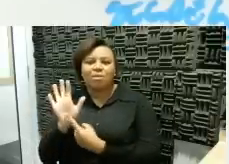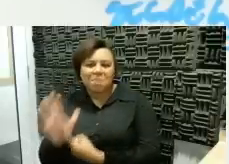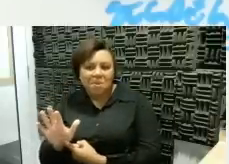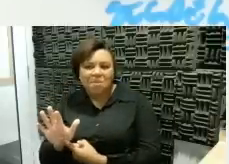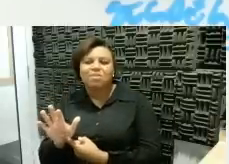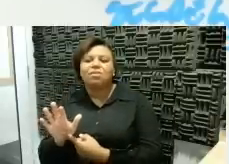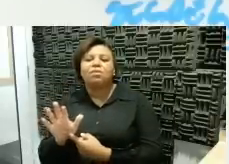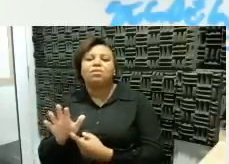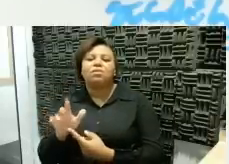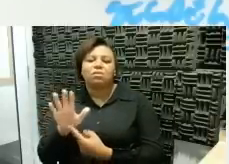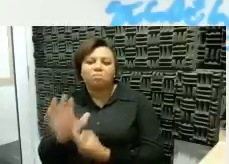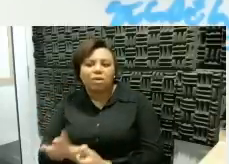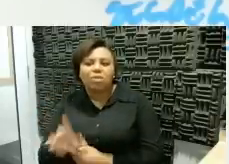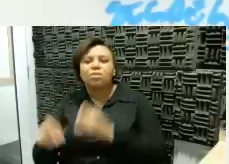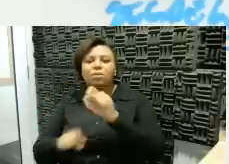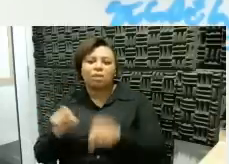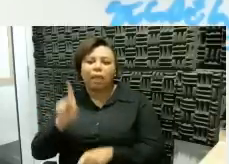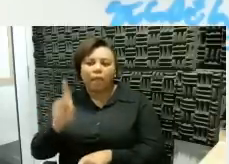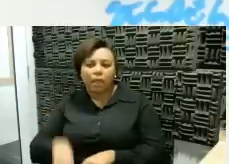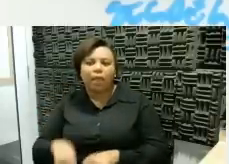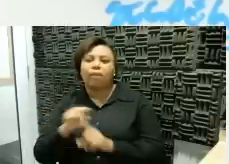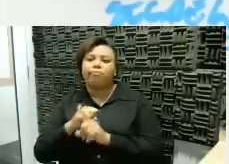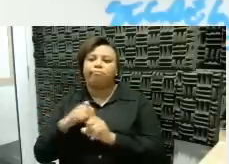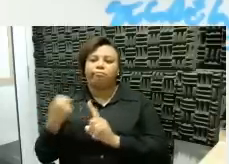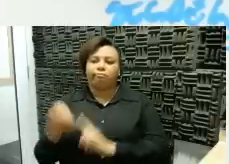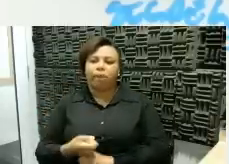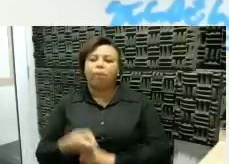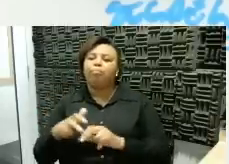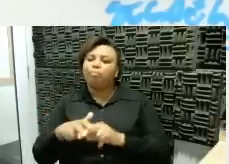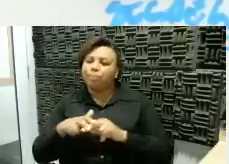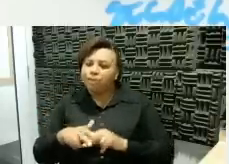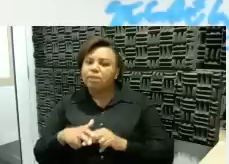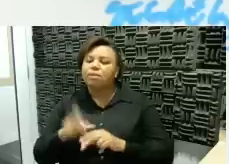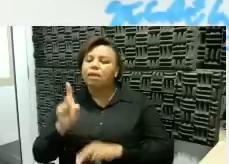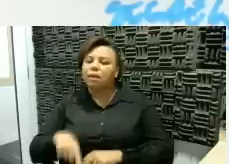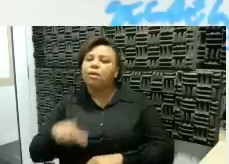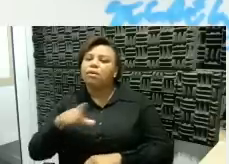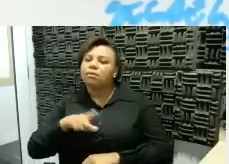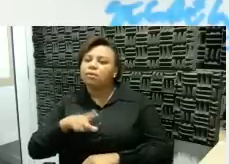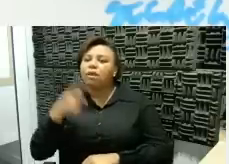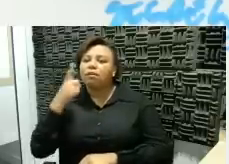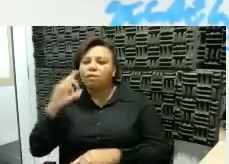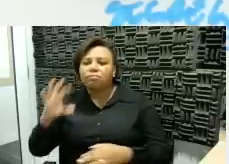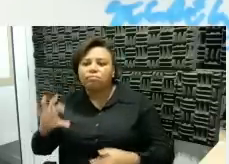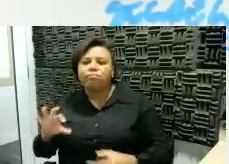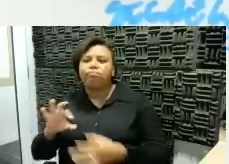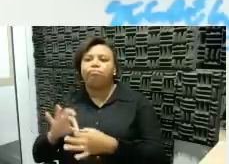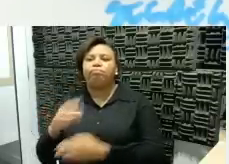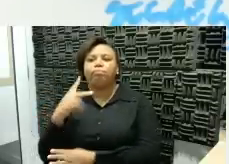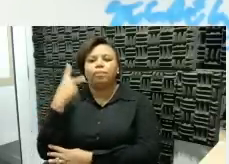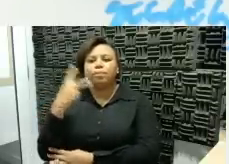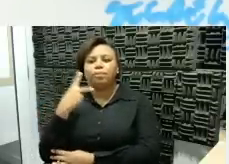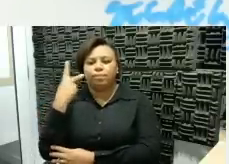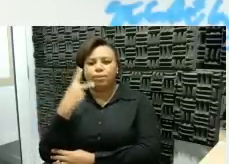que é uma questão social e que portanto né tem a ver com questões políticas ele